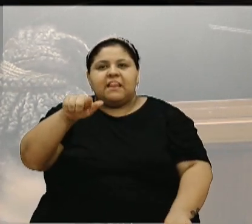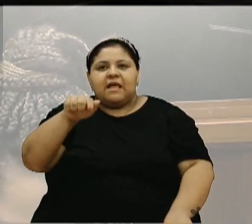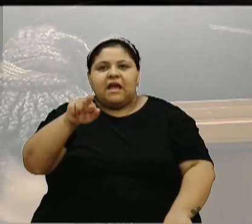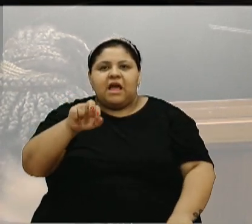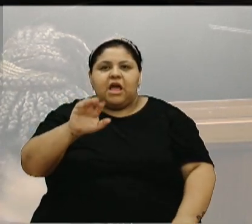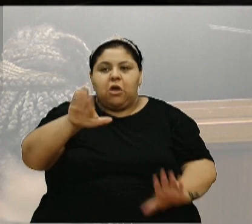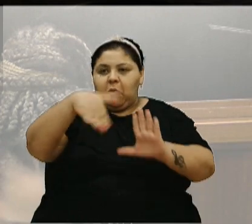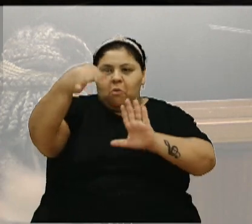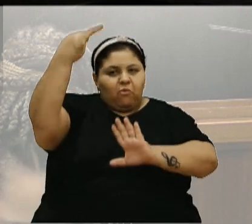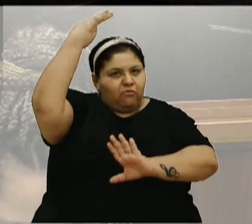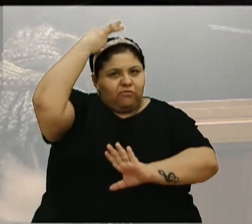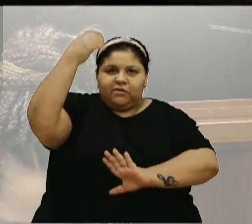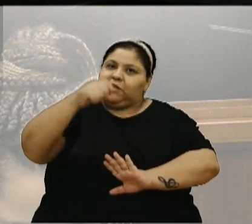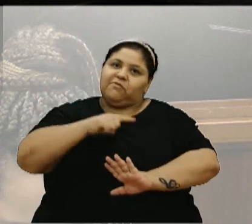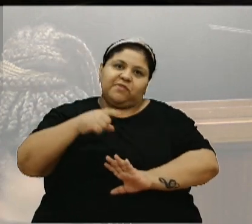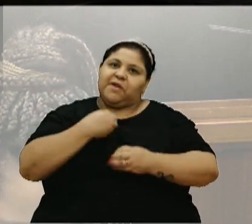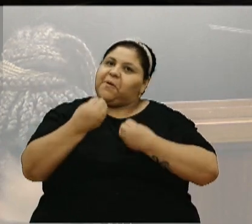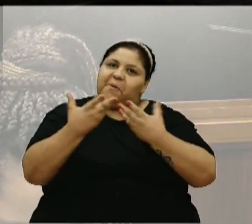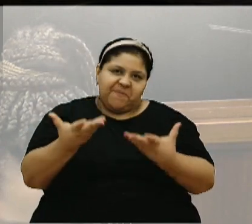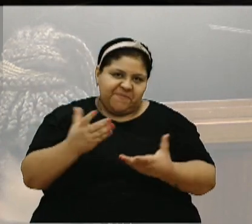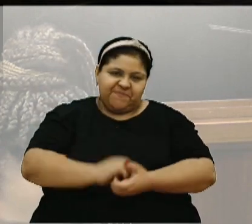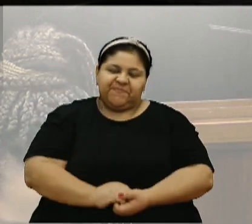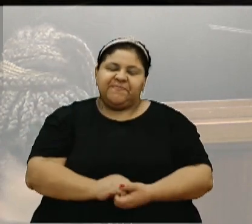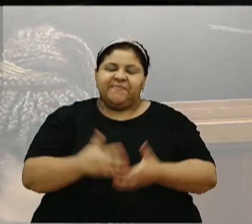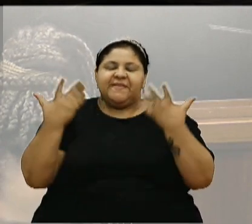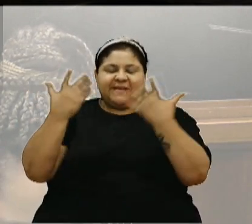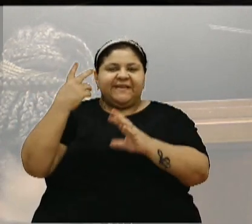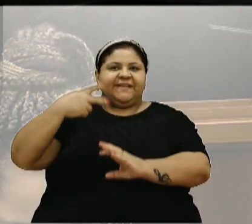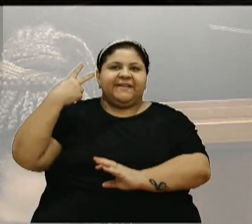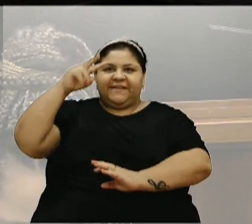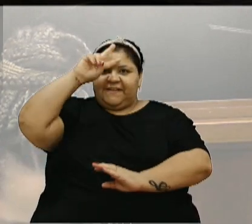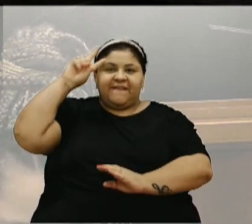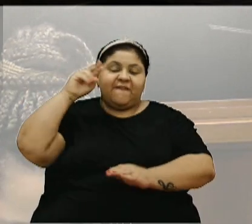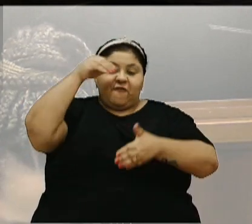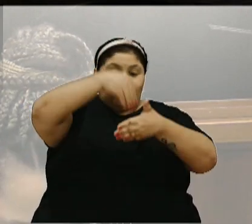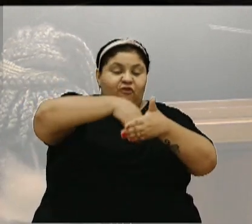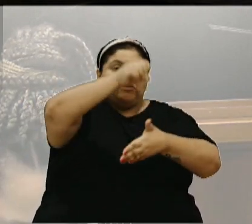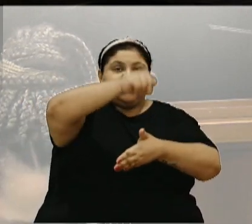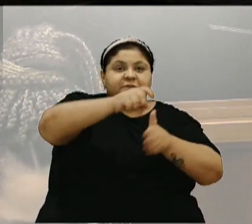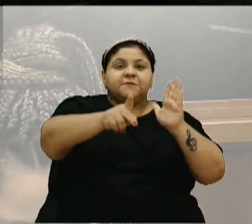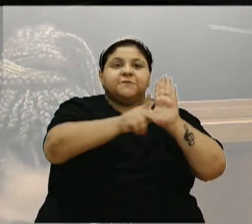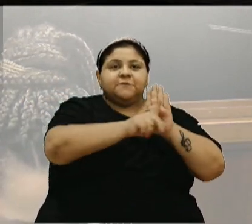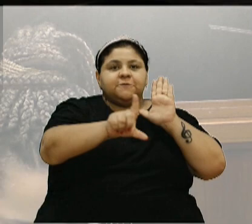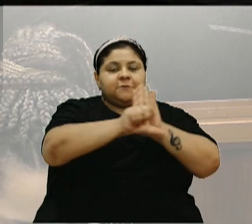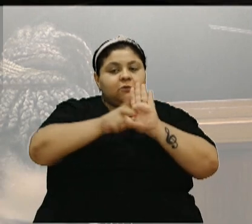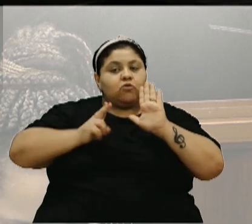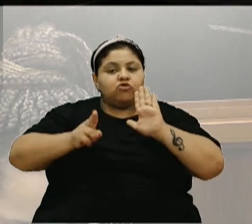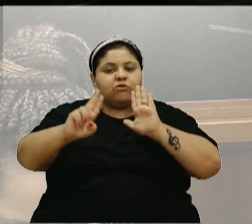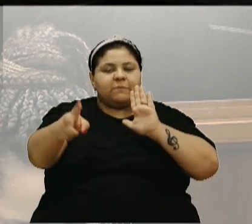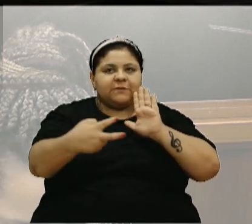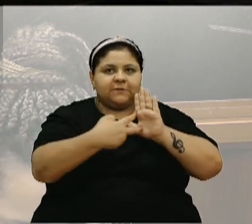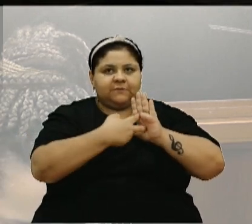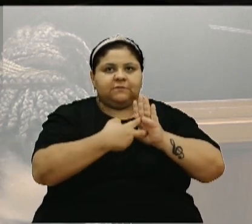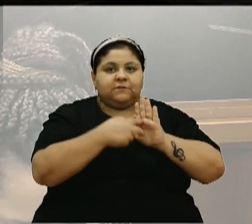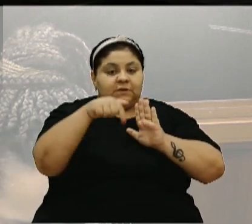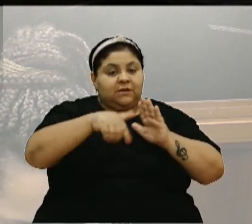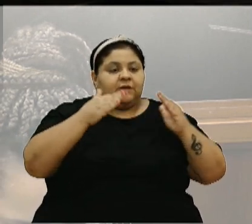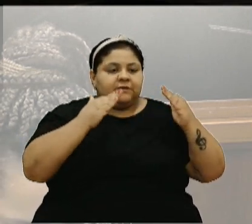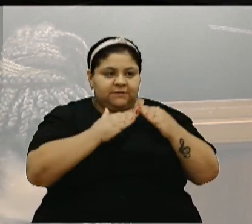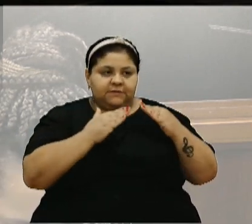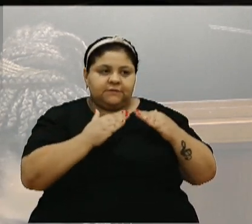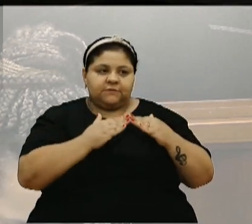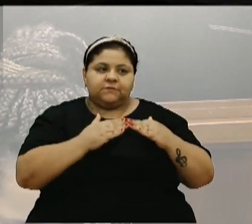vereador Velocino. Voto sim no seu projeto de lei e seguiremos atentos. Essa